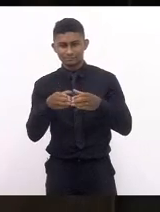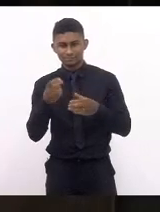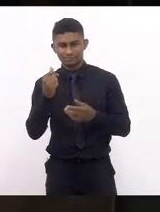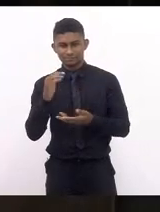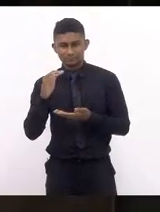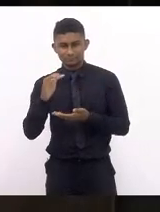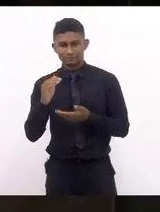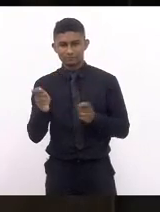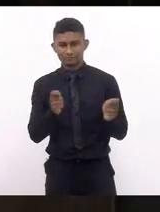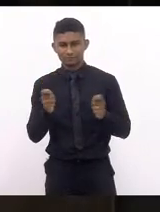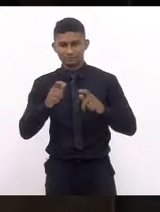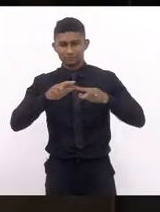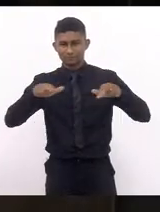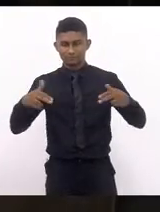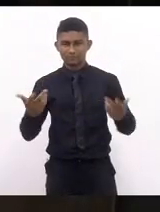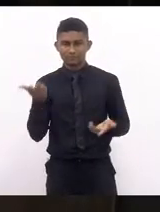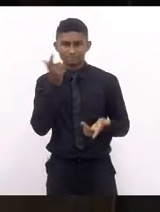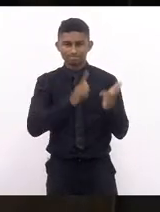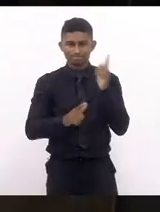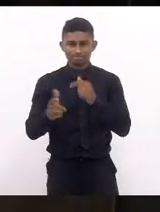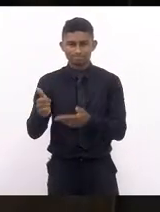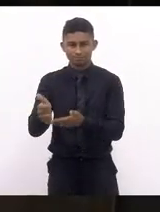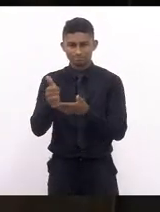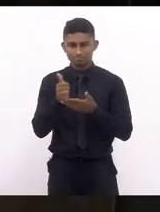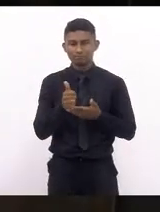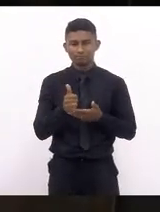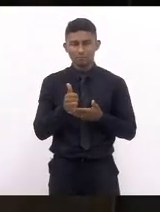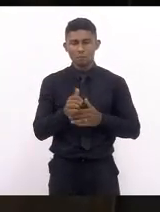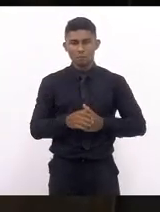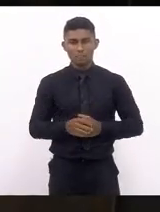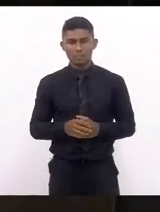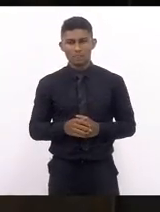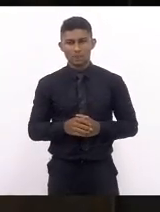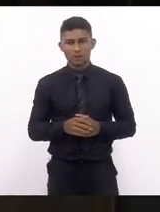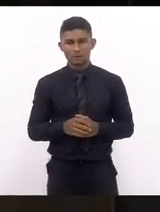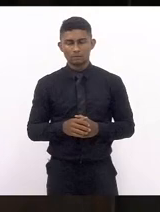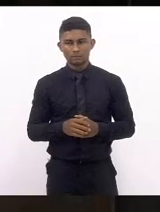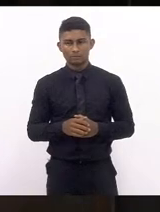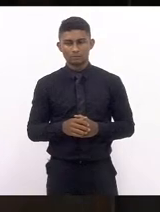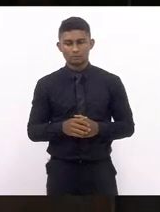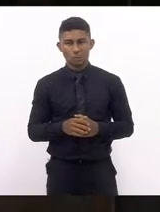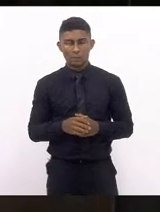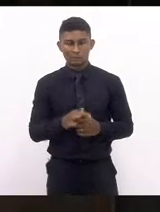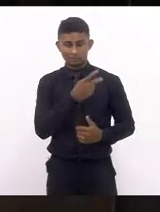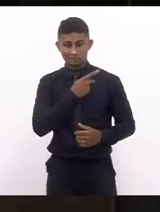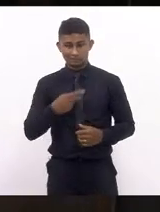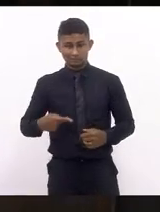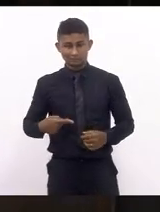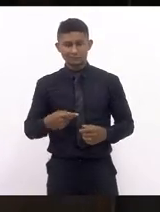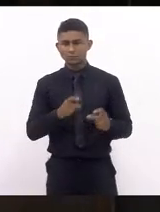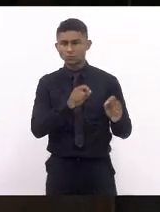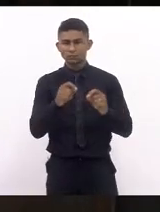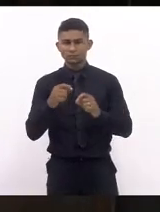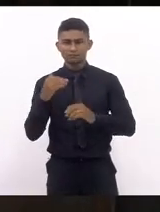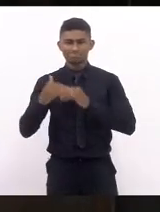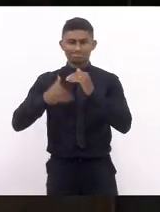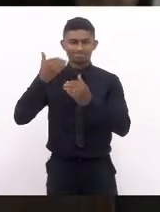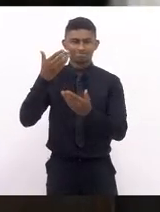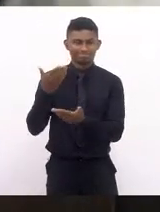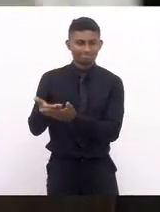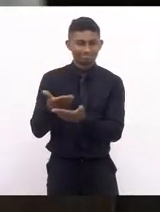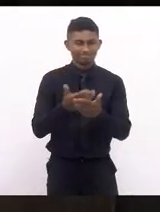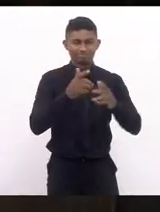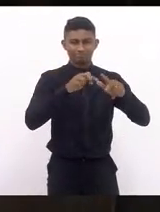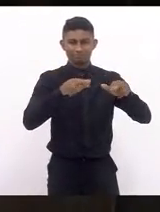de orçamento e Finanças tiveram assistências da Consultoria orçamentária e financeira da presidência que desenvolveu estudos